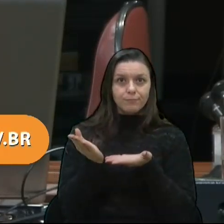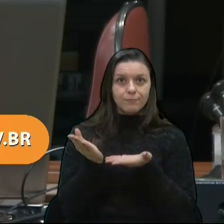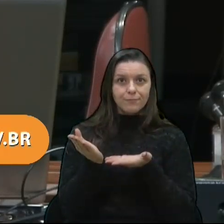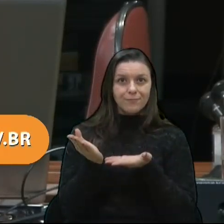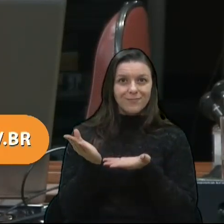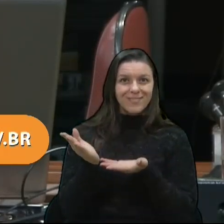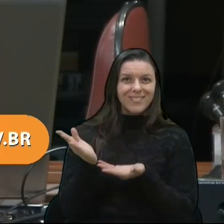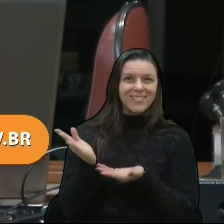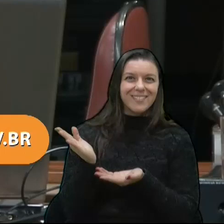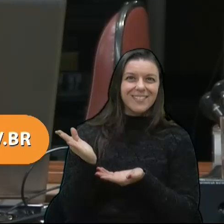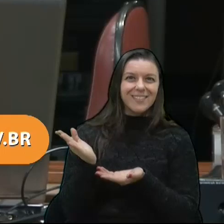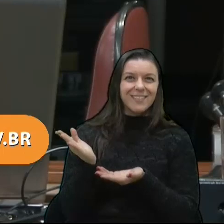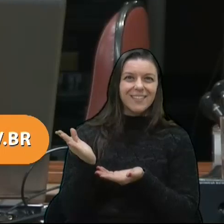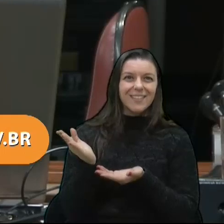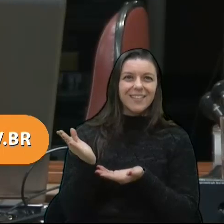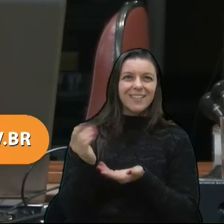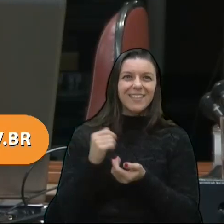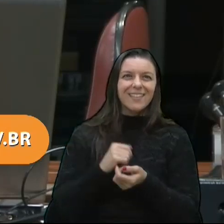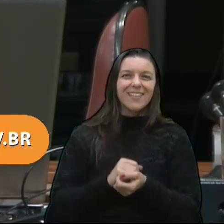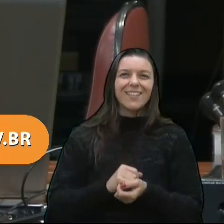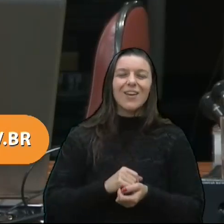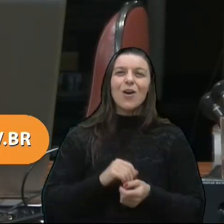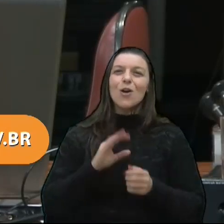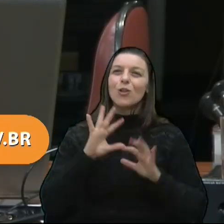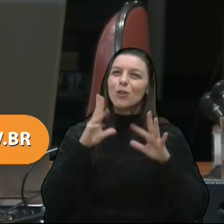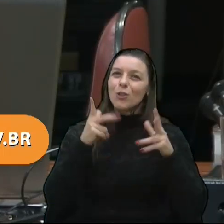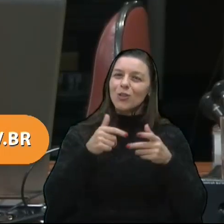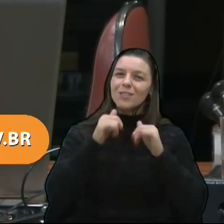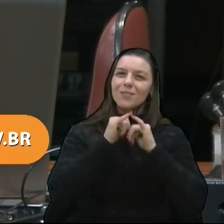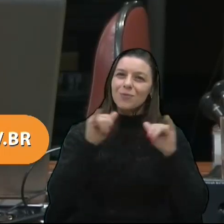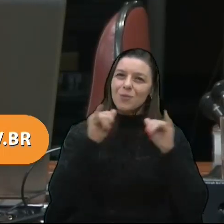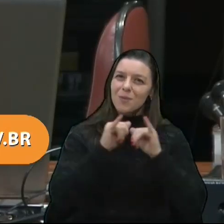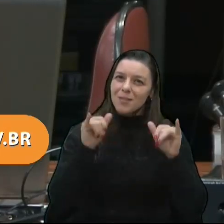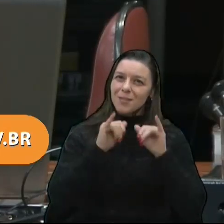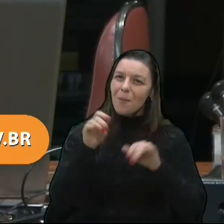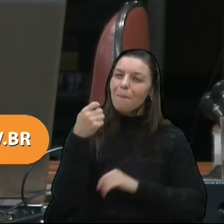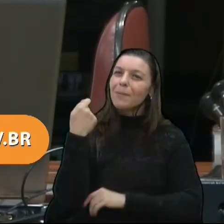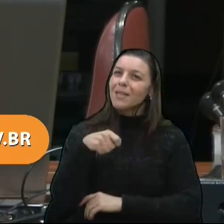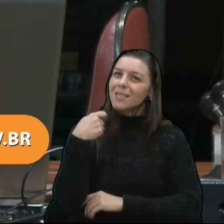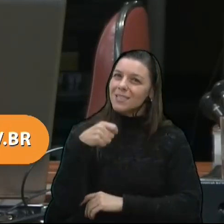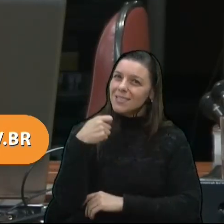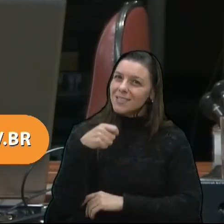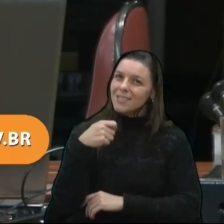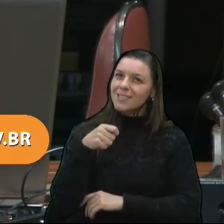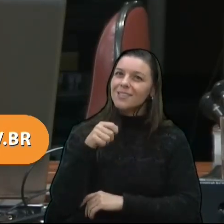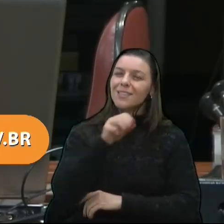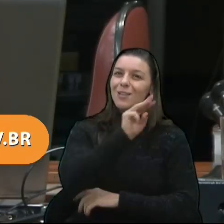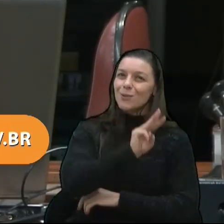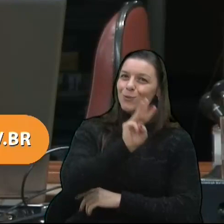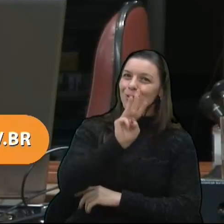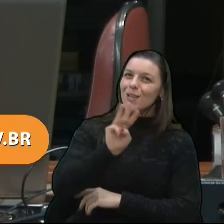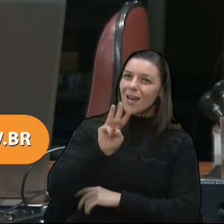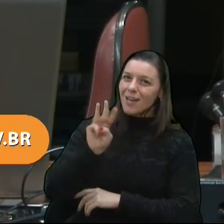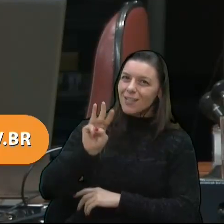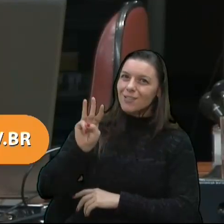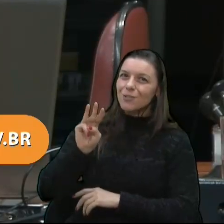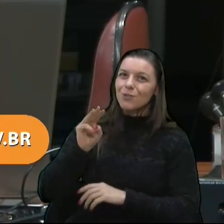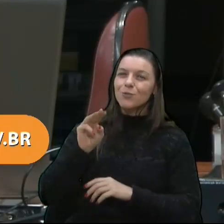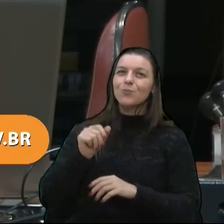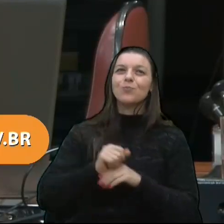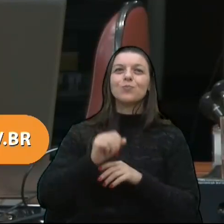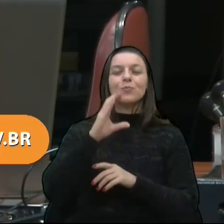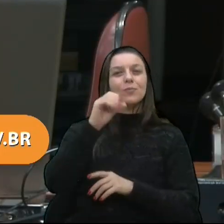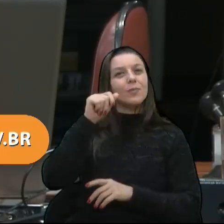semanadacomunicação@câmaracaxias.rs.gov.br. Então, todas as informações que vocês precisam enviar para a gente vão estar lá também no nosso site, que é